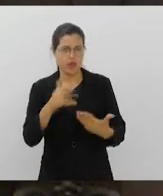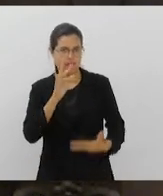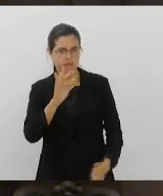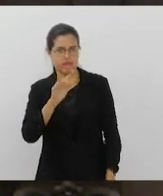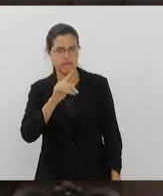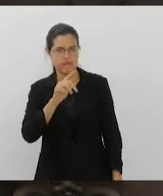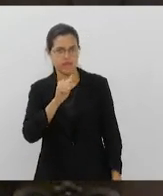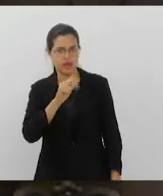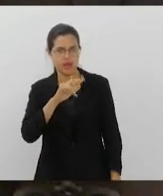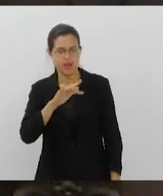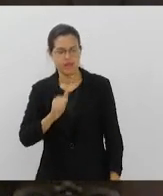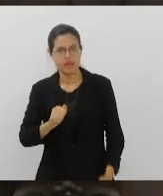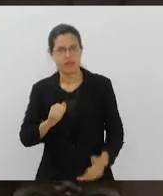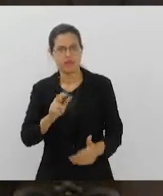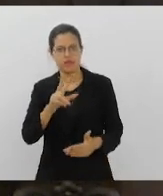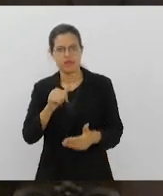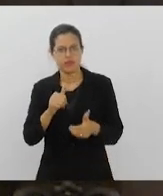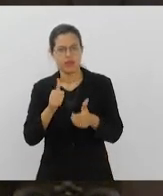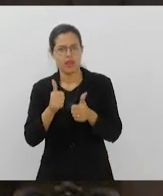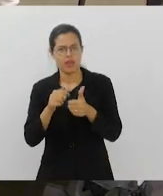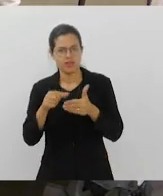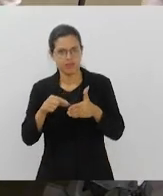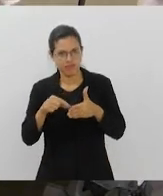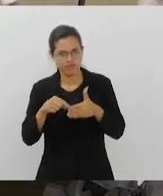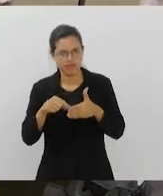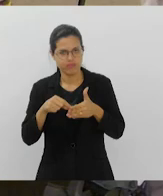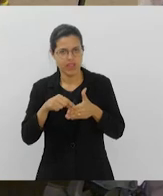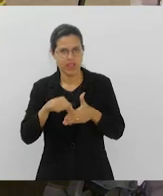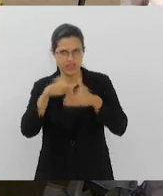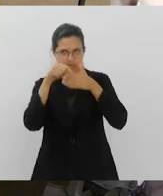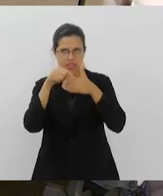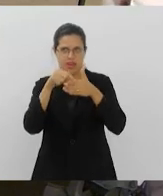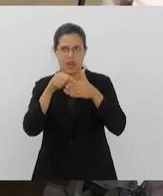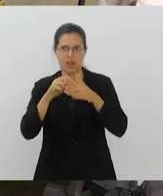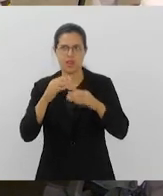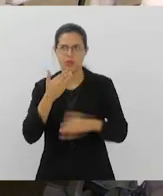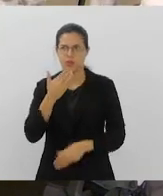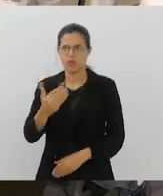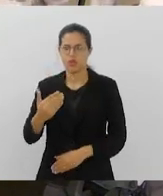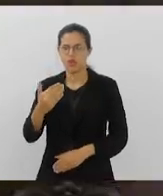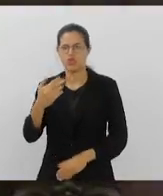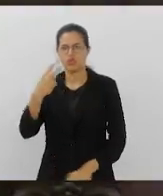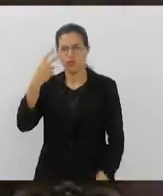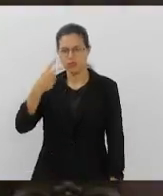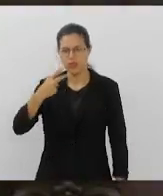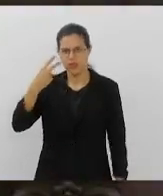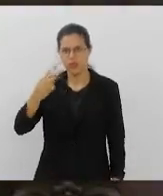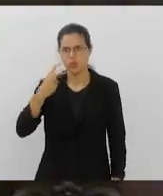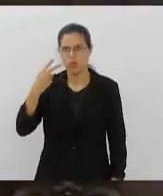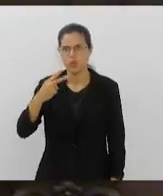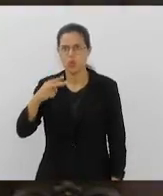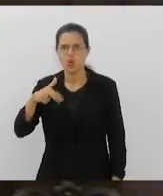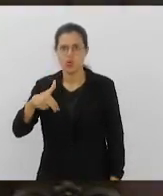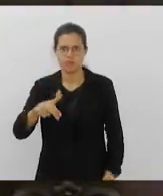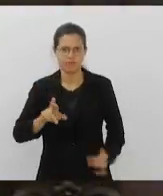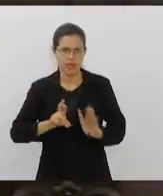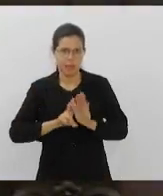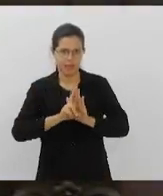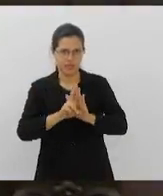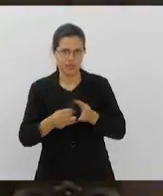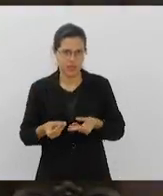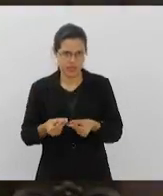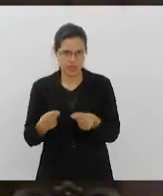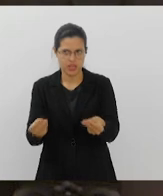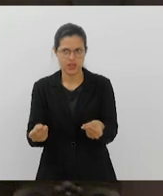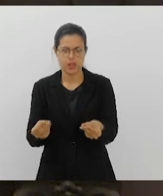pedir para o vereador Rogério Amorim que possa descer, me representar e fazer junto com a Flávia, com o Reinaldo, a entrega das moções. Então,